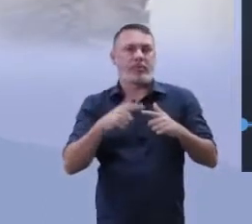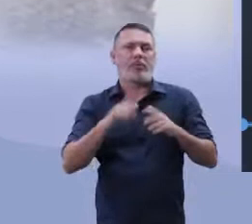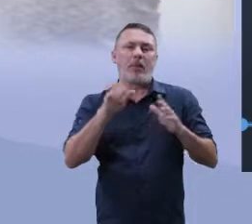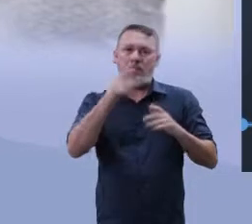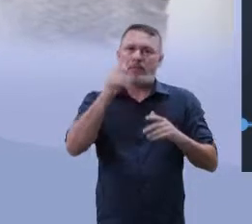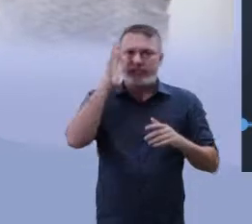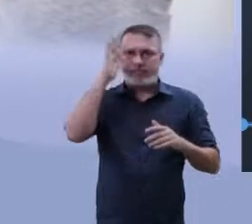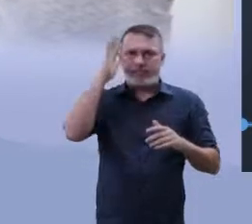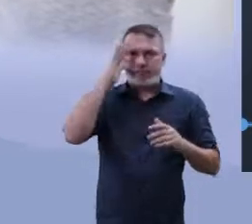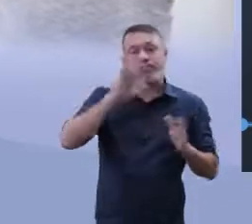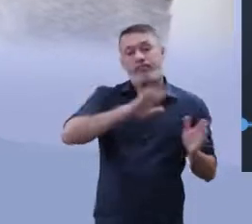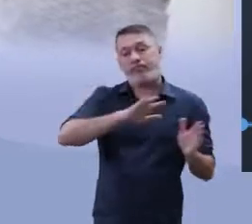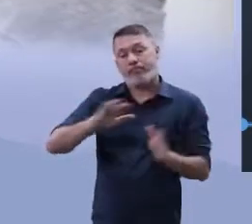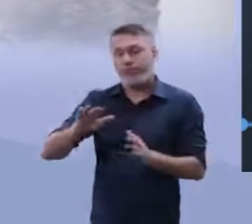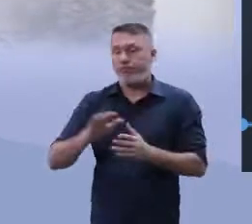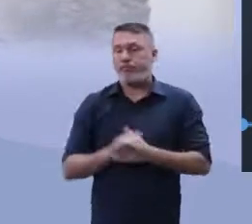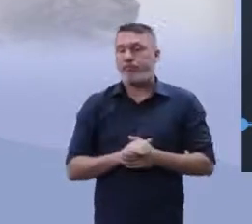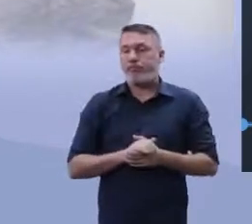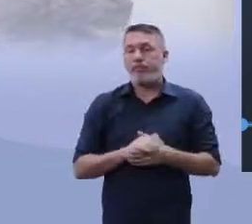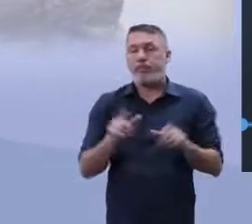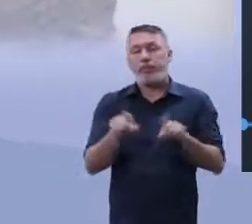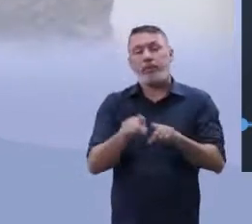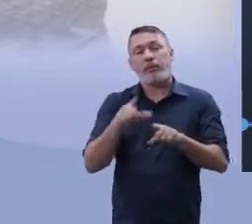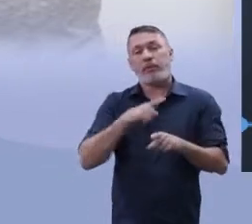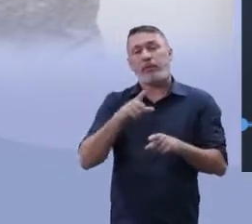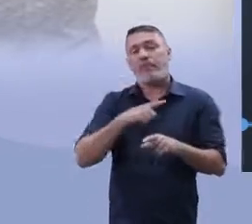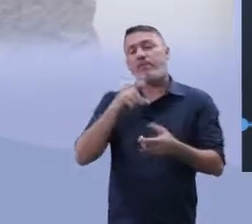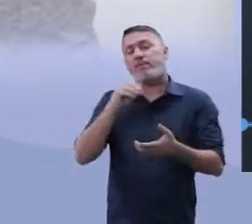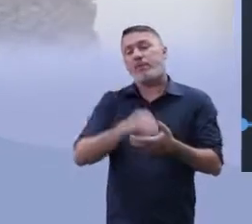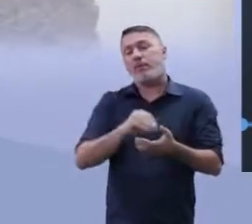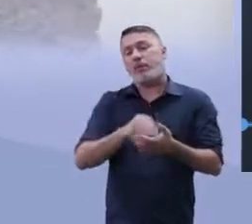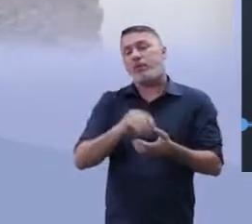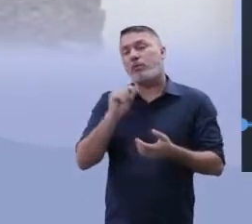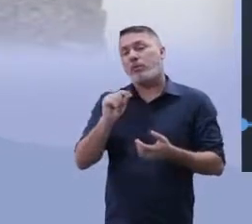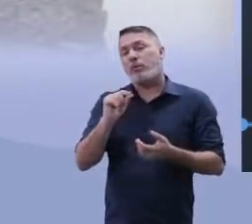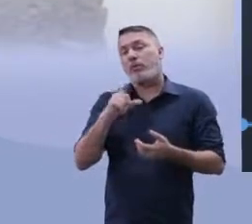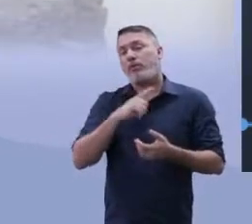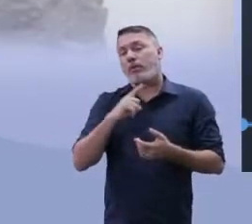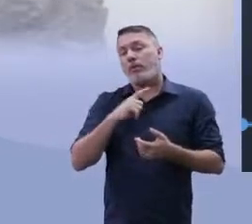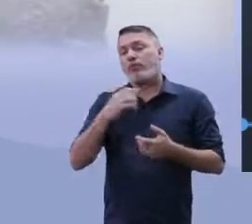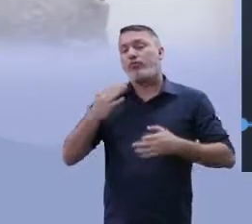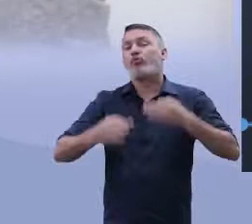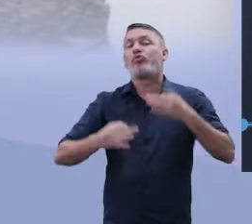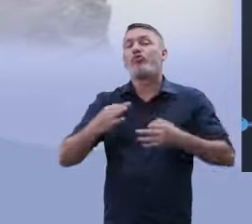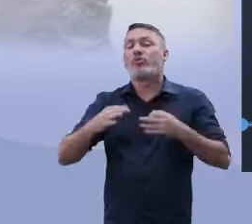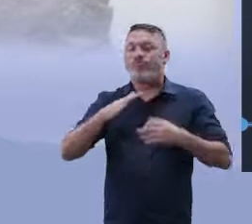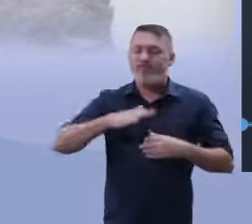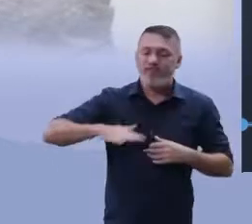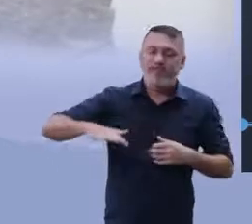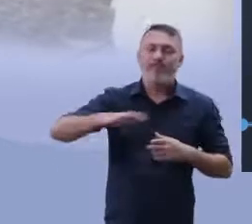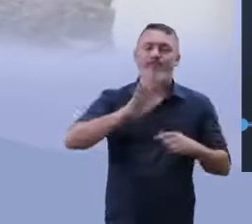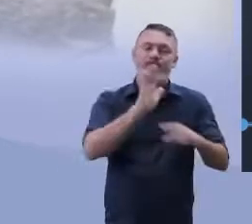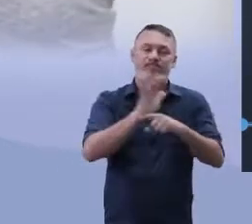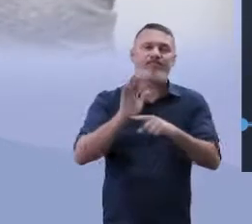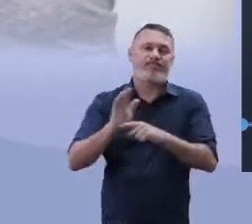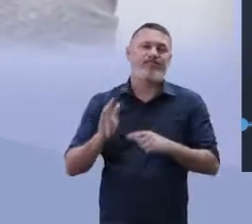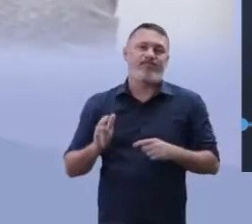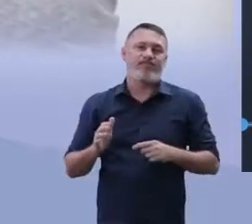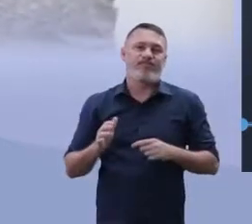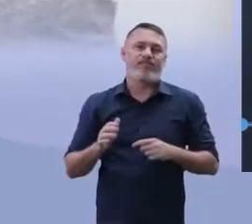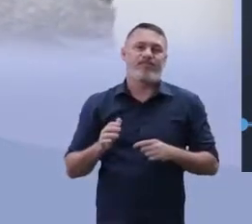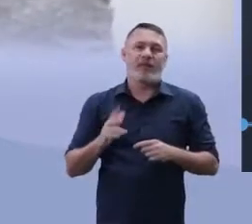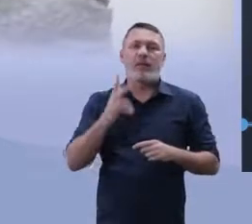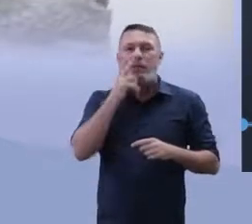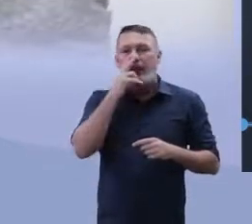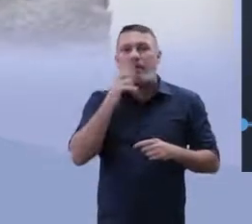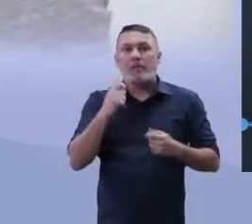outra questão também é o seguinte, nós temos a falta, né, ou a ineficácia da sistema jurídica, principalmente